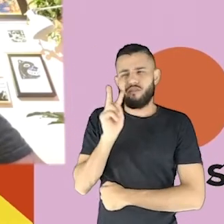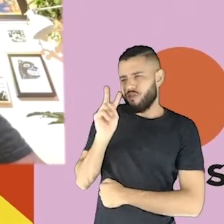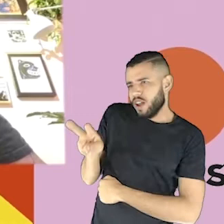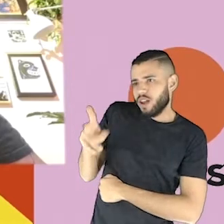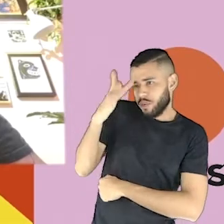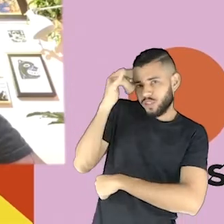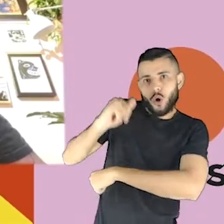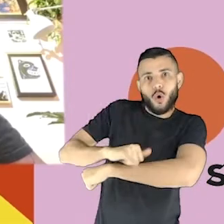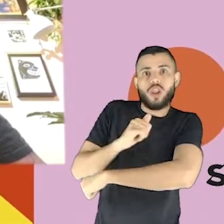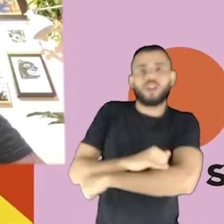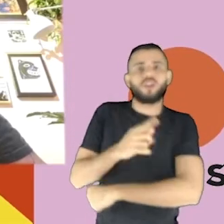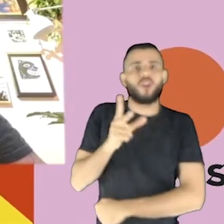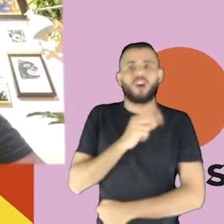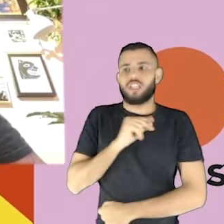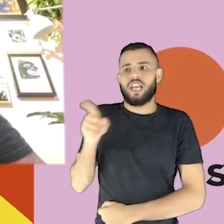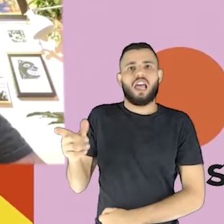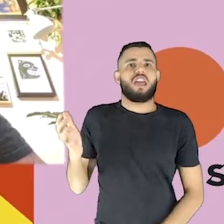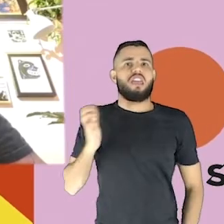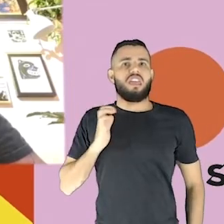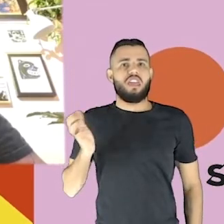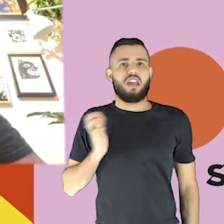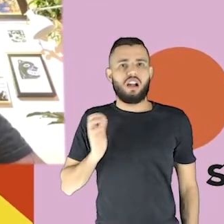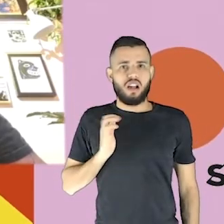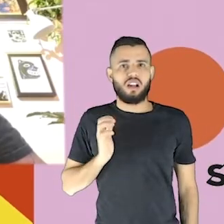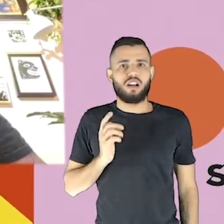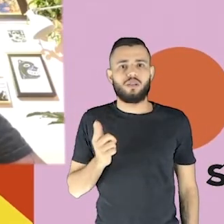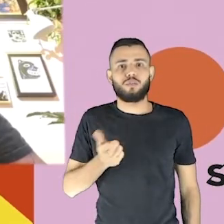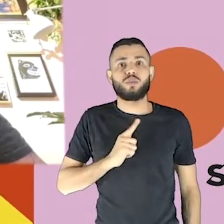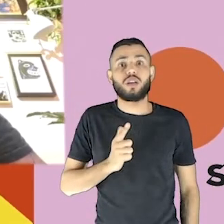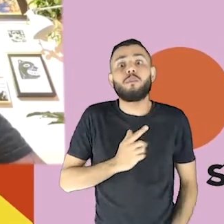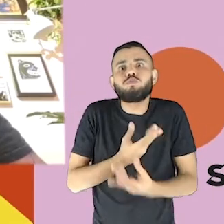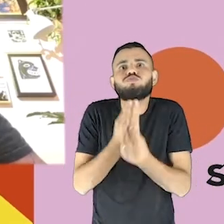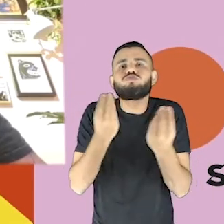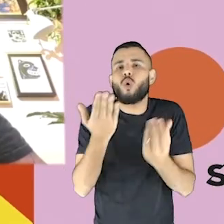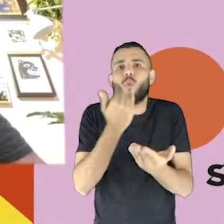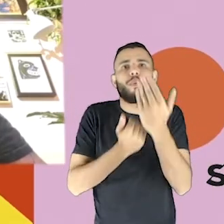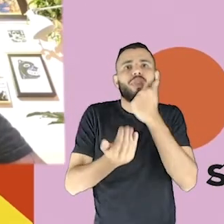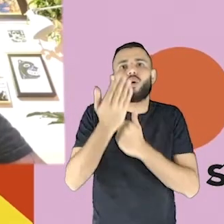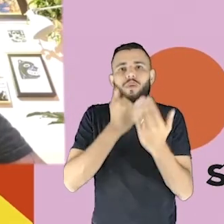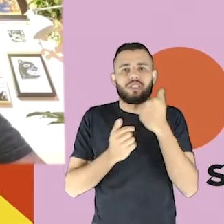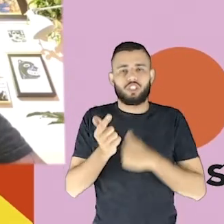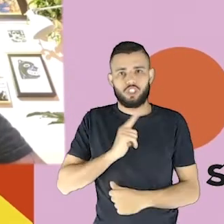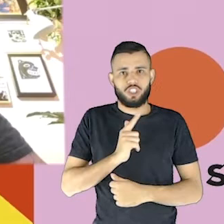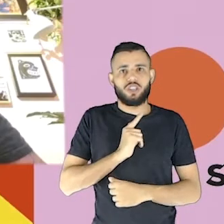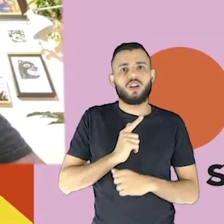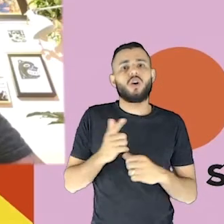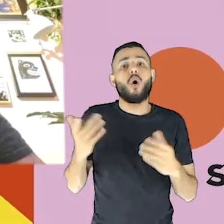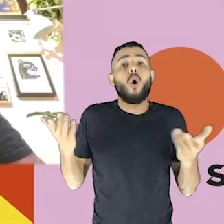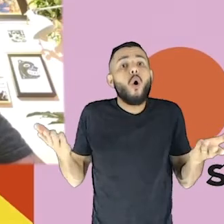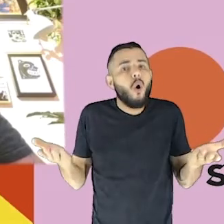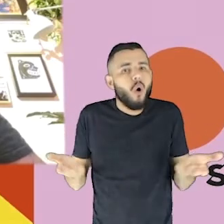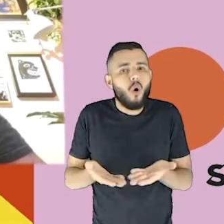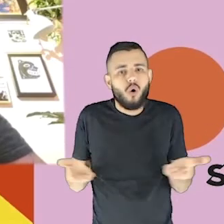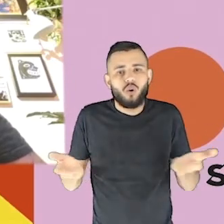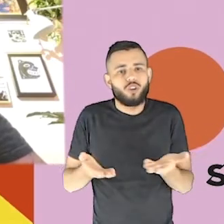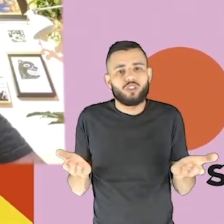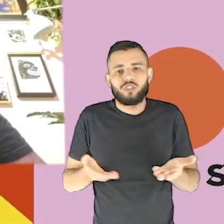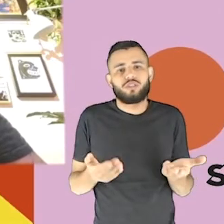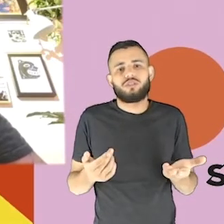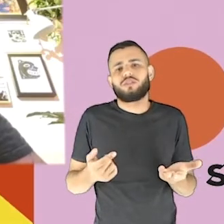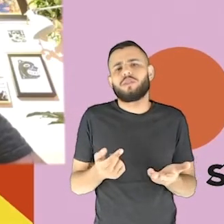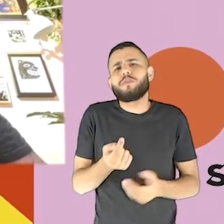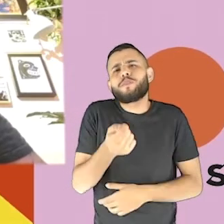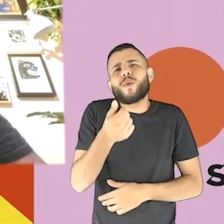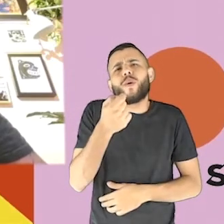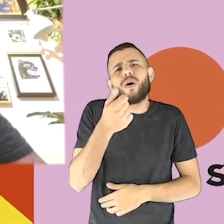olhava a pessoa gorda e falava, já achava que ela era rica. Por quê? Porque tinha escassez de comida, né? Hoje em dia, a gente tem uma gama